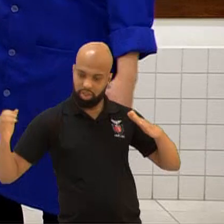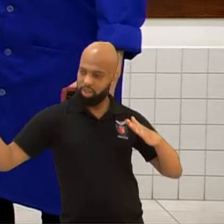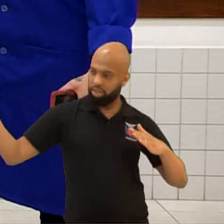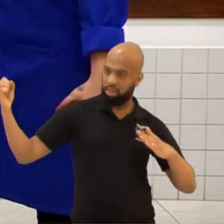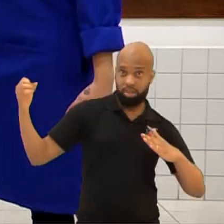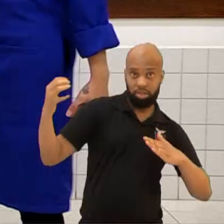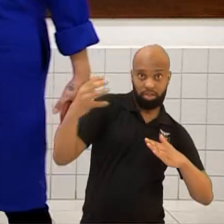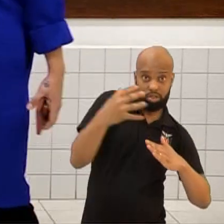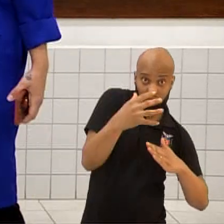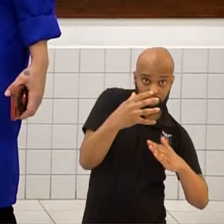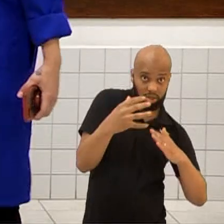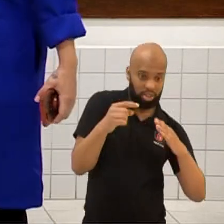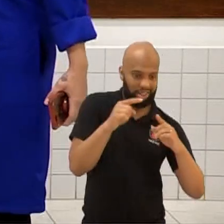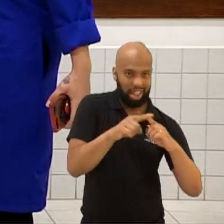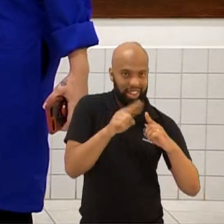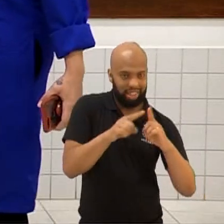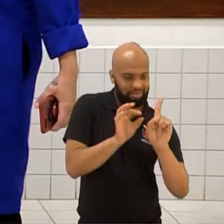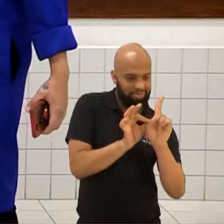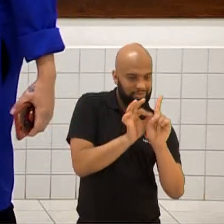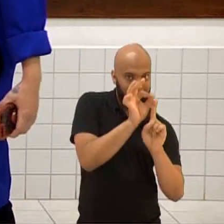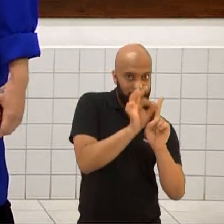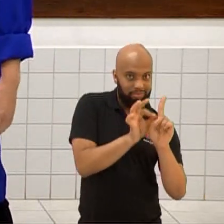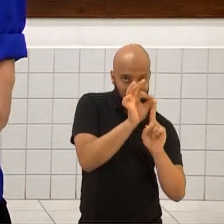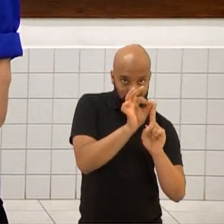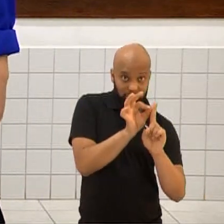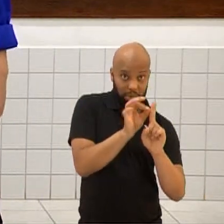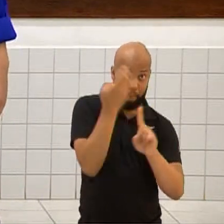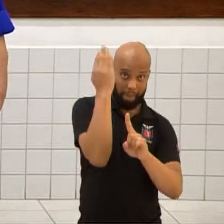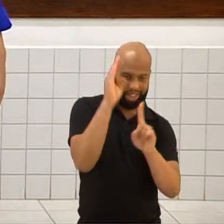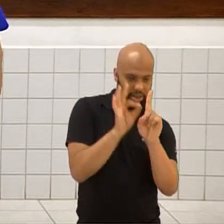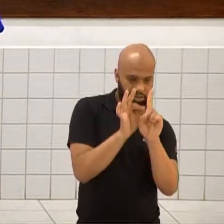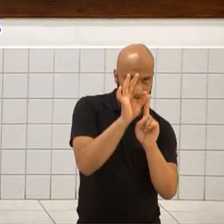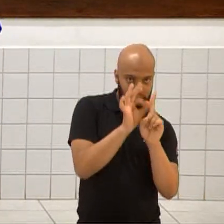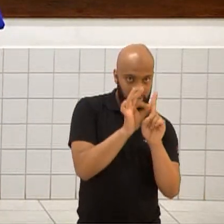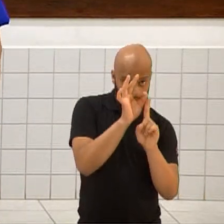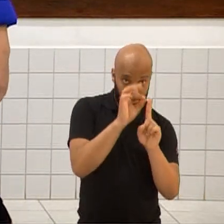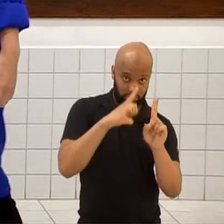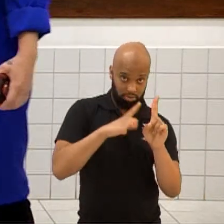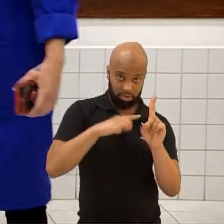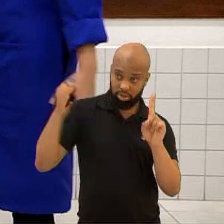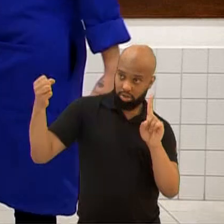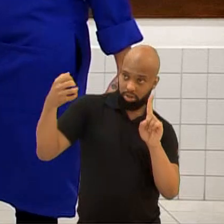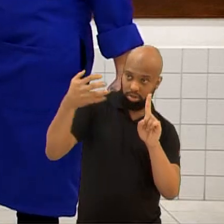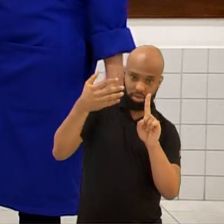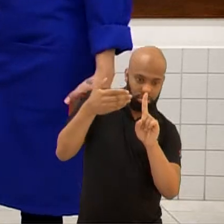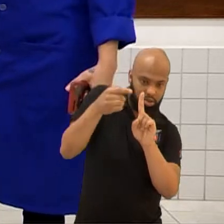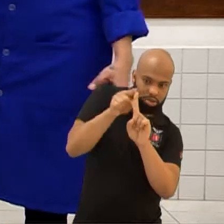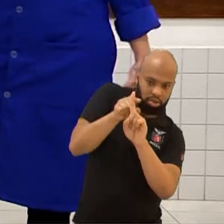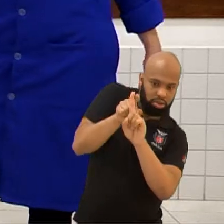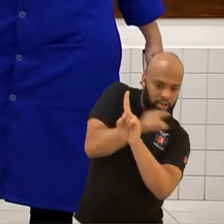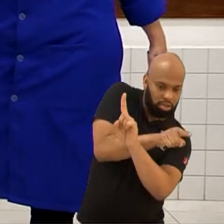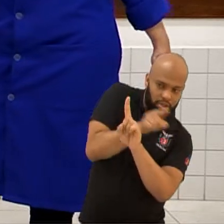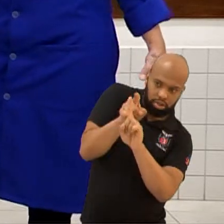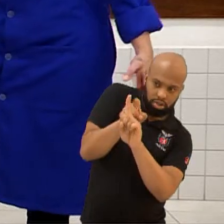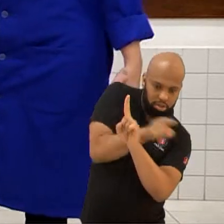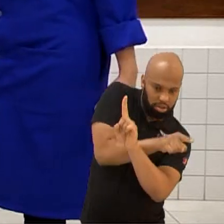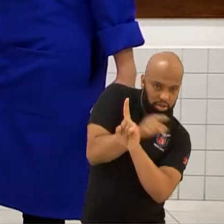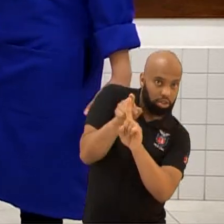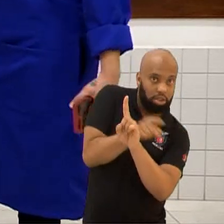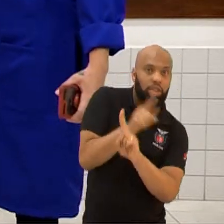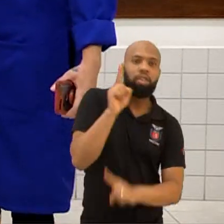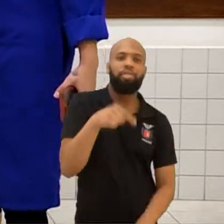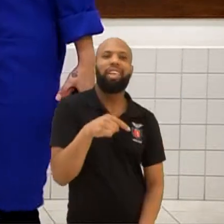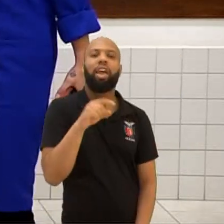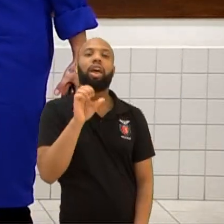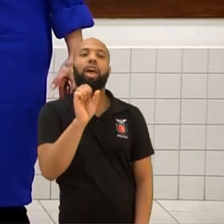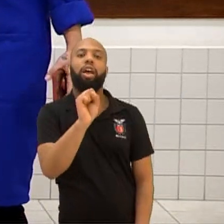comparação. Se a gente verificar aqui, nós temos segmentos proporcionais, esse e esse. Mas, professor, eu não estou conseguindo visualizar o